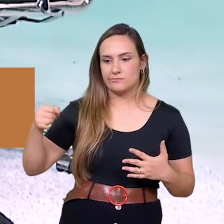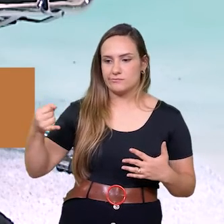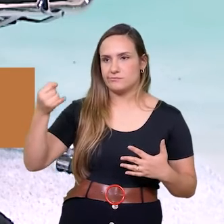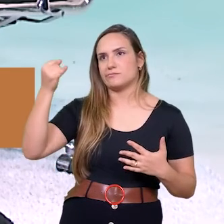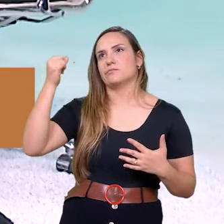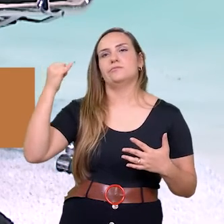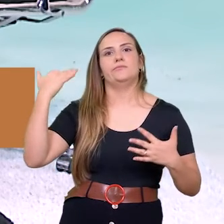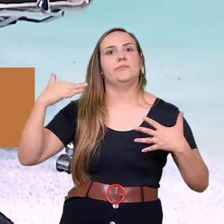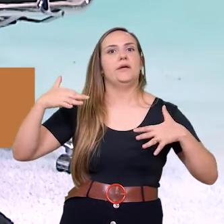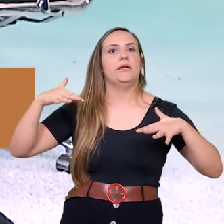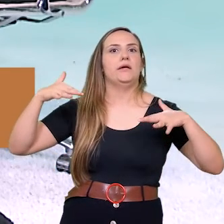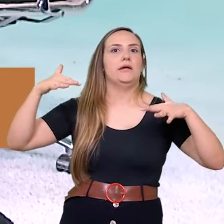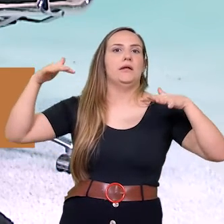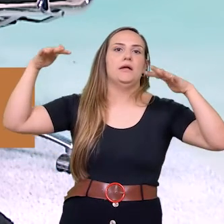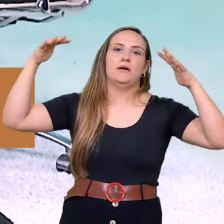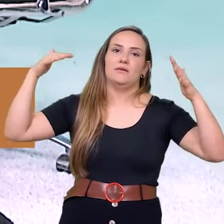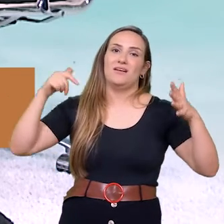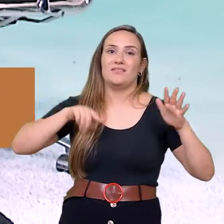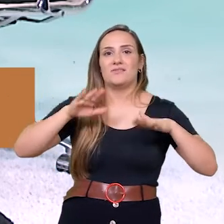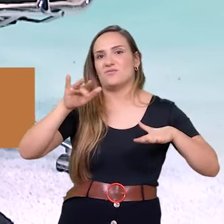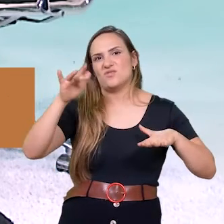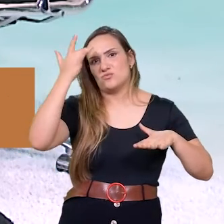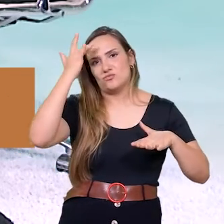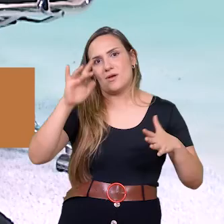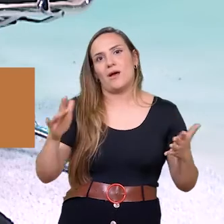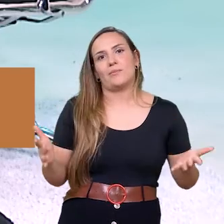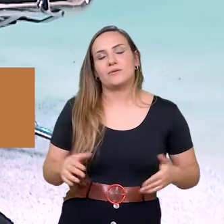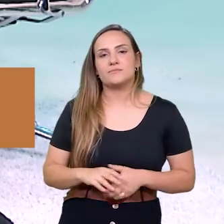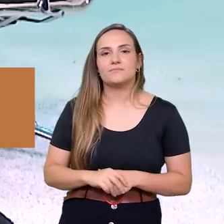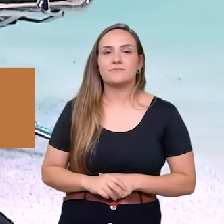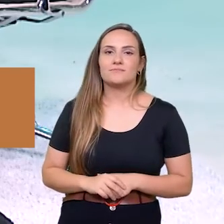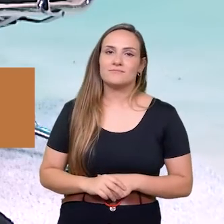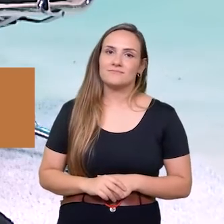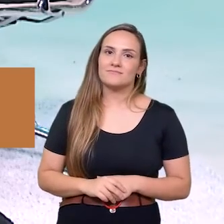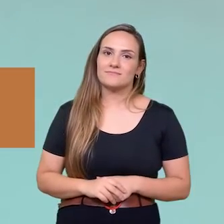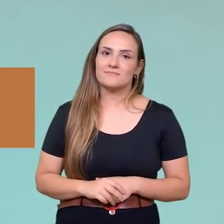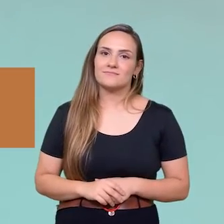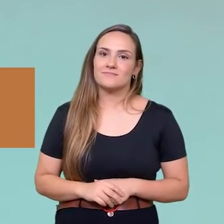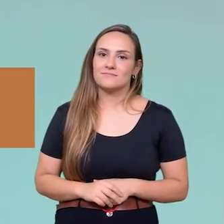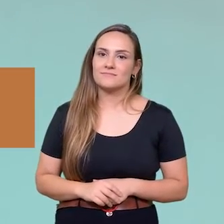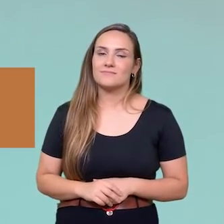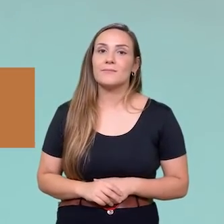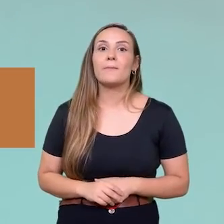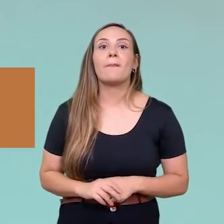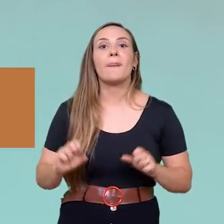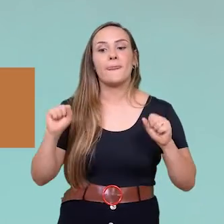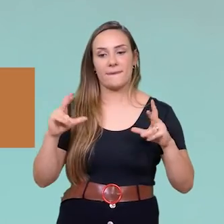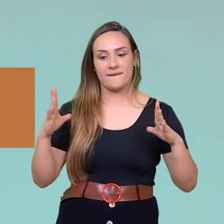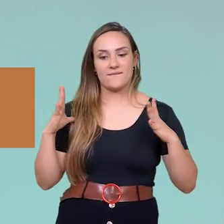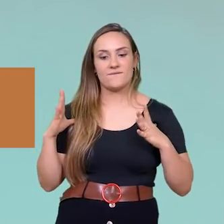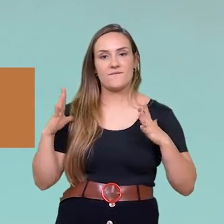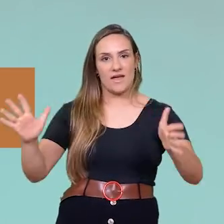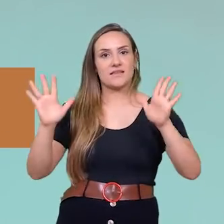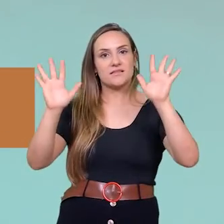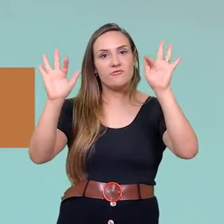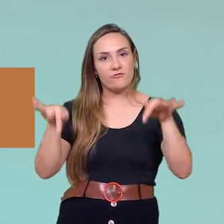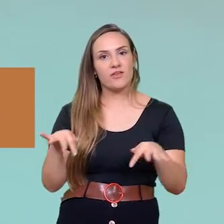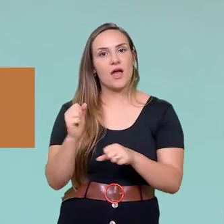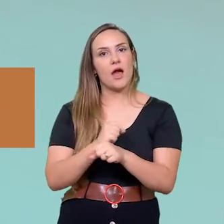mais questão de procurar um preço melhor por não ter percepção se está caro ou não. E estamos nos aproximando das